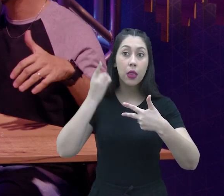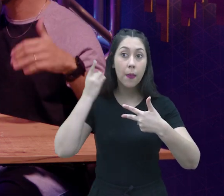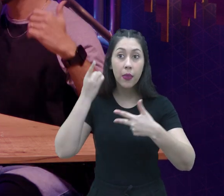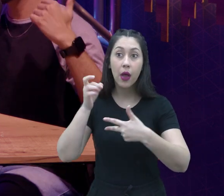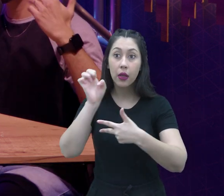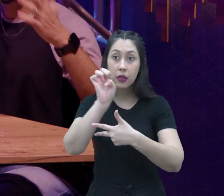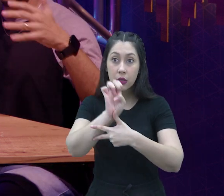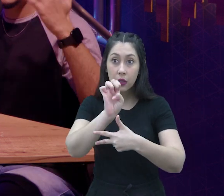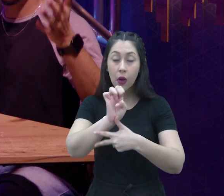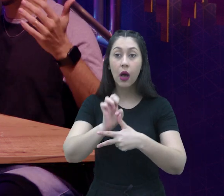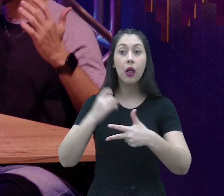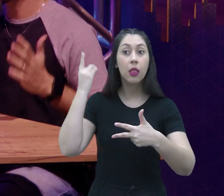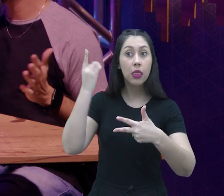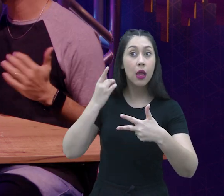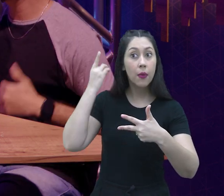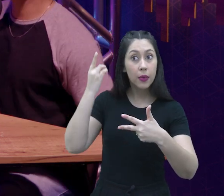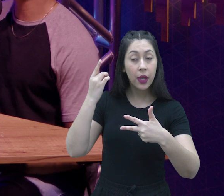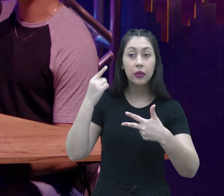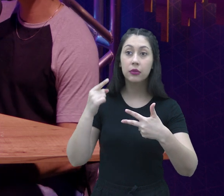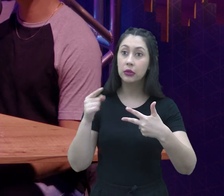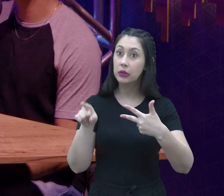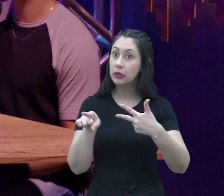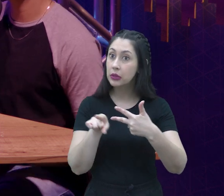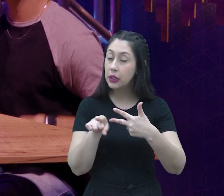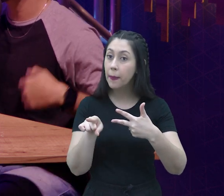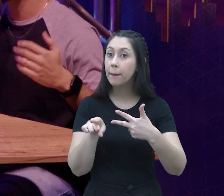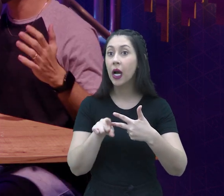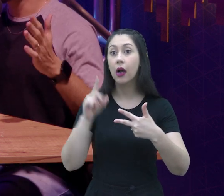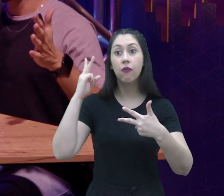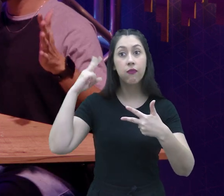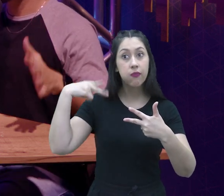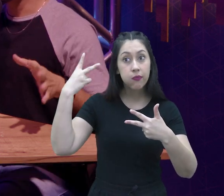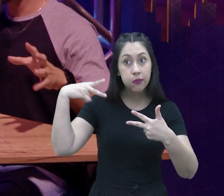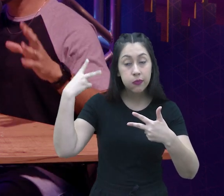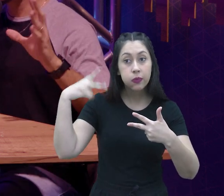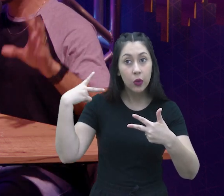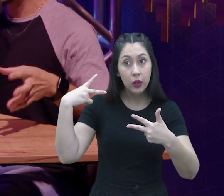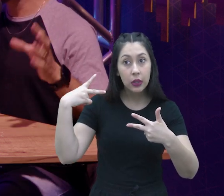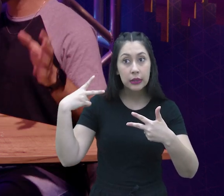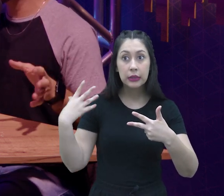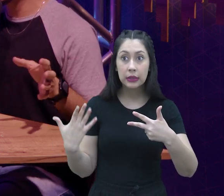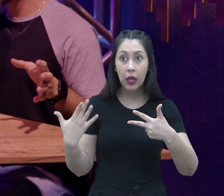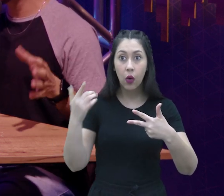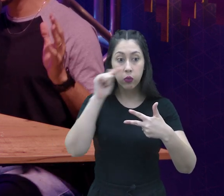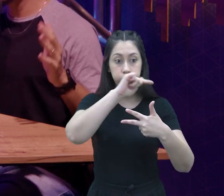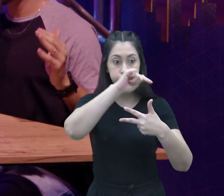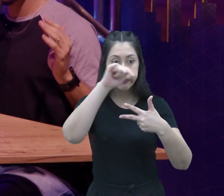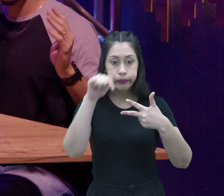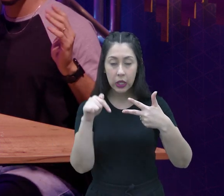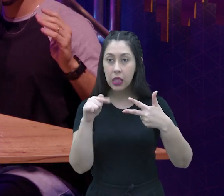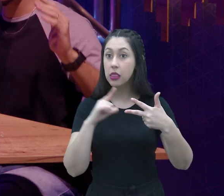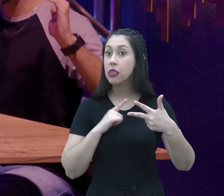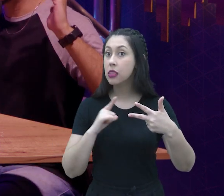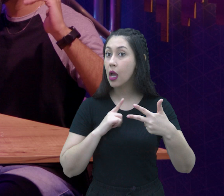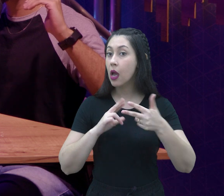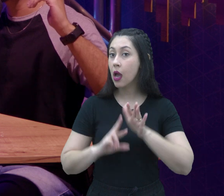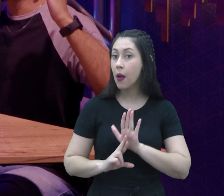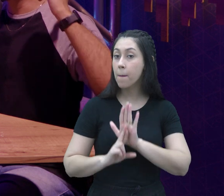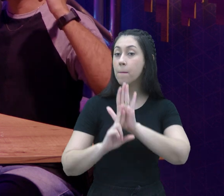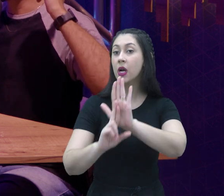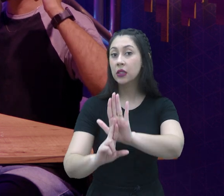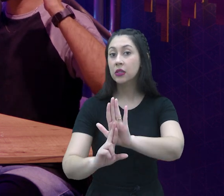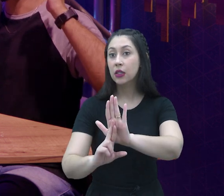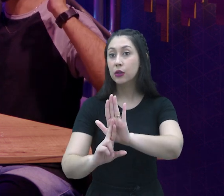deputados estaduais, deputados federais também, e os vereadores. Então, assim, todos os 3 poderes têm representantes,